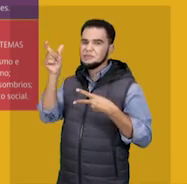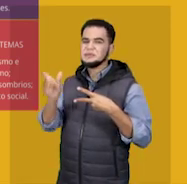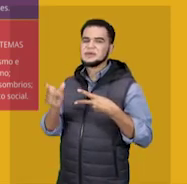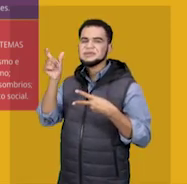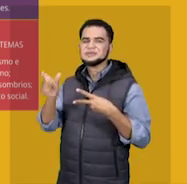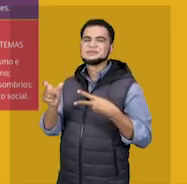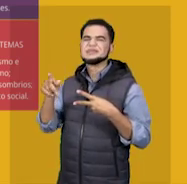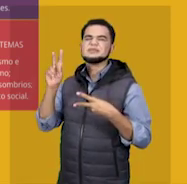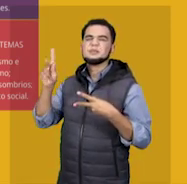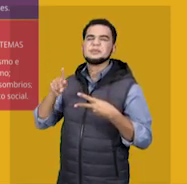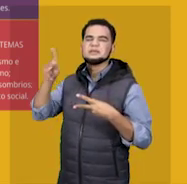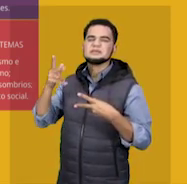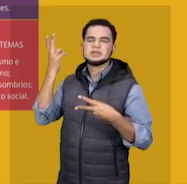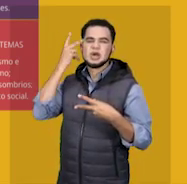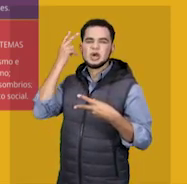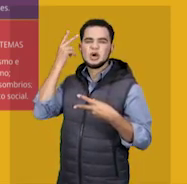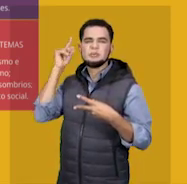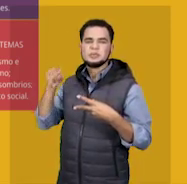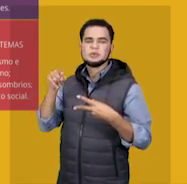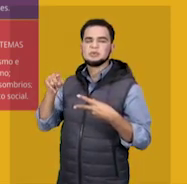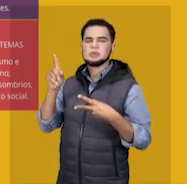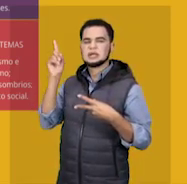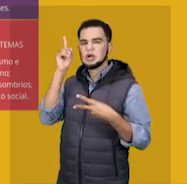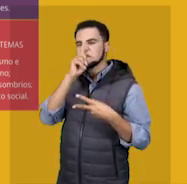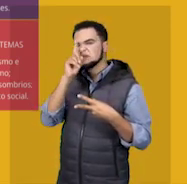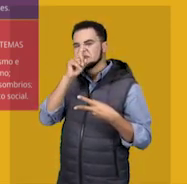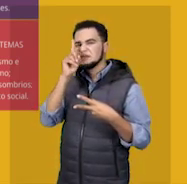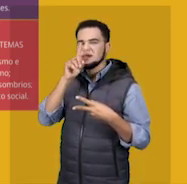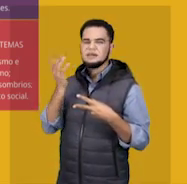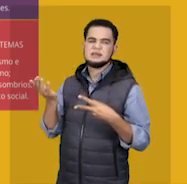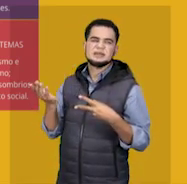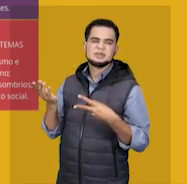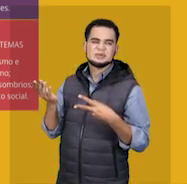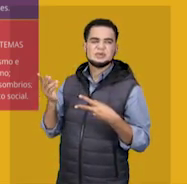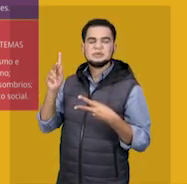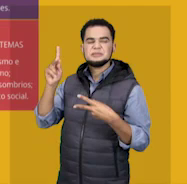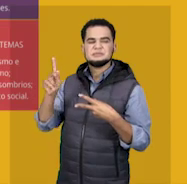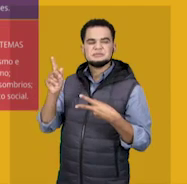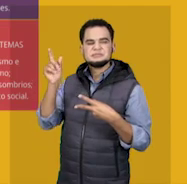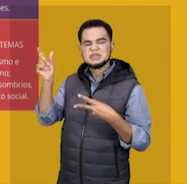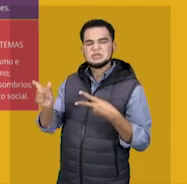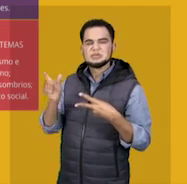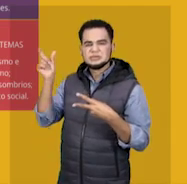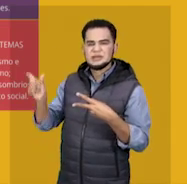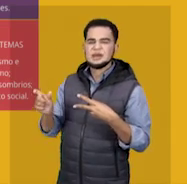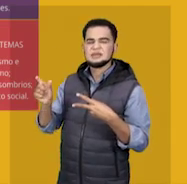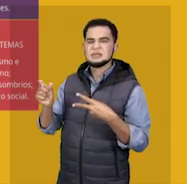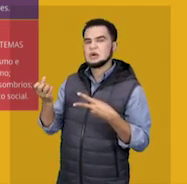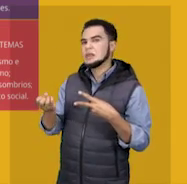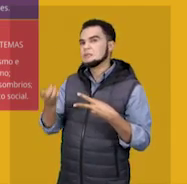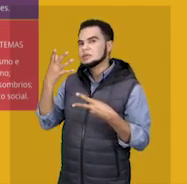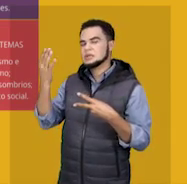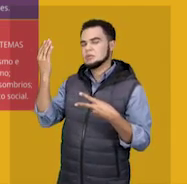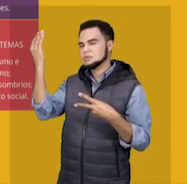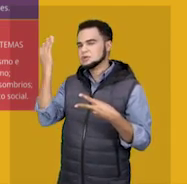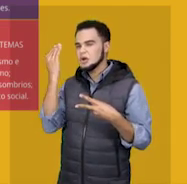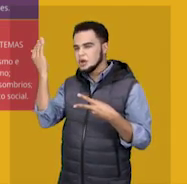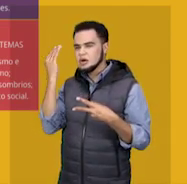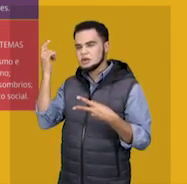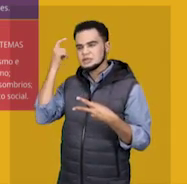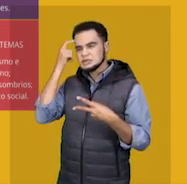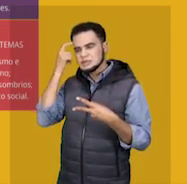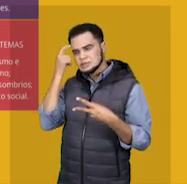são pessoas comuns, com defeitos, e personagens com elaboração psicológica